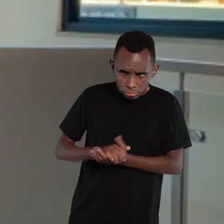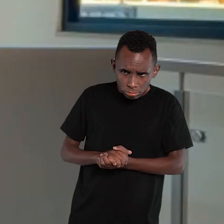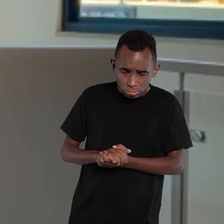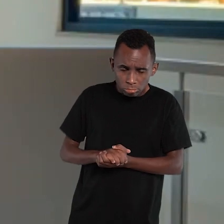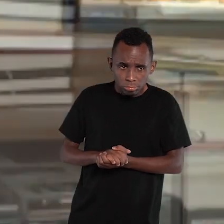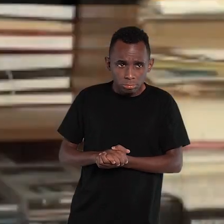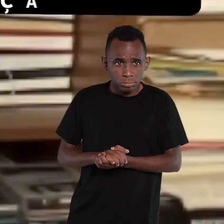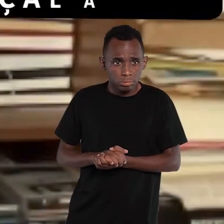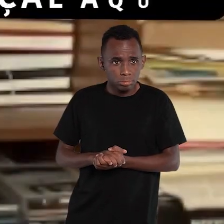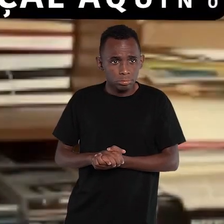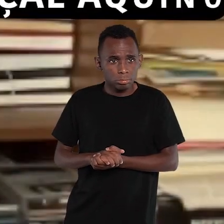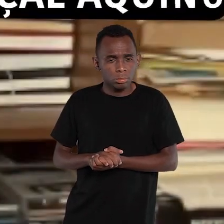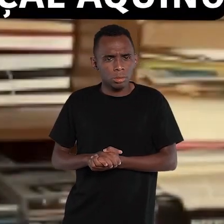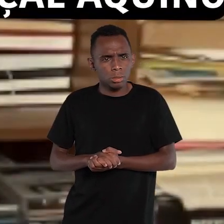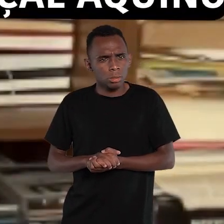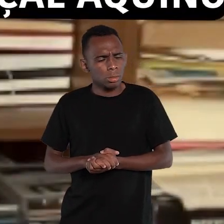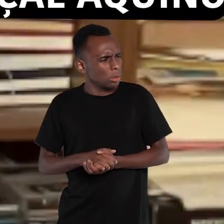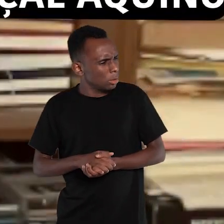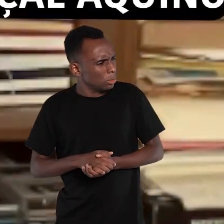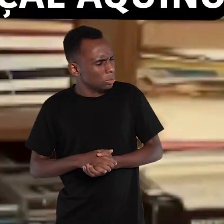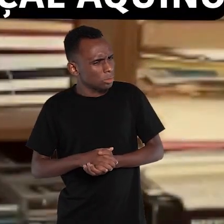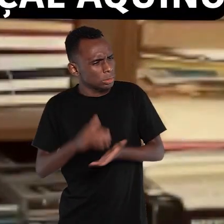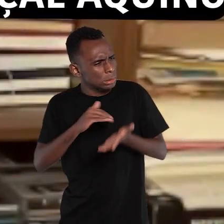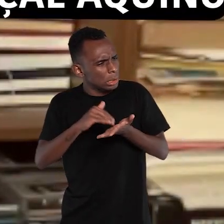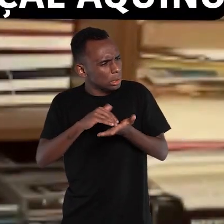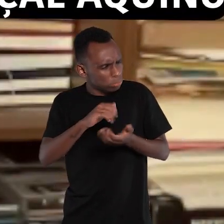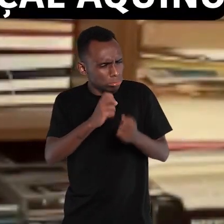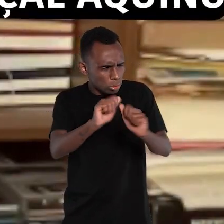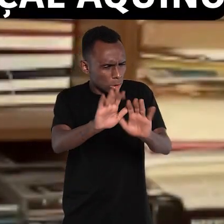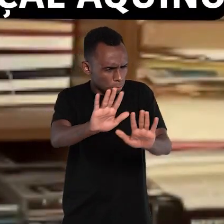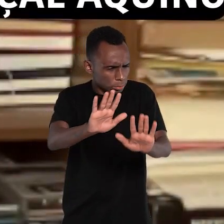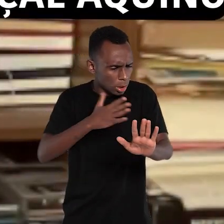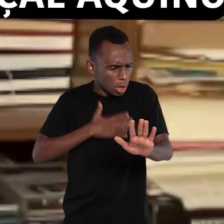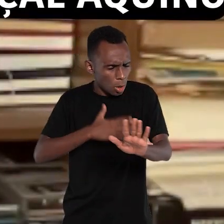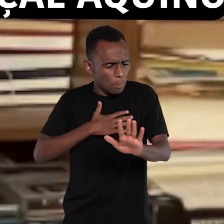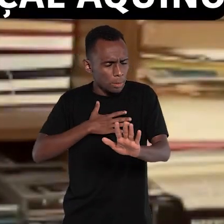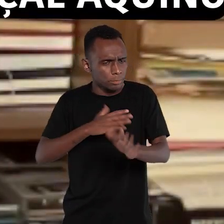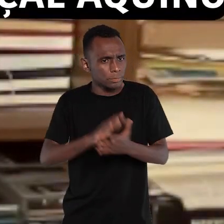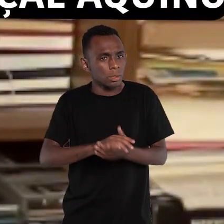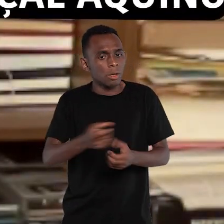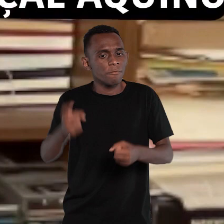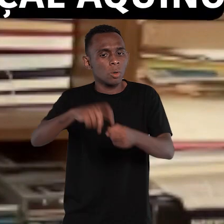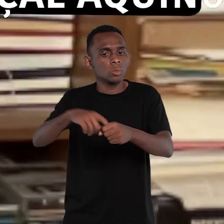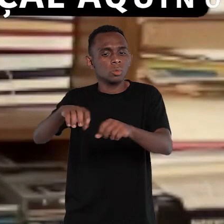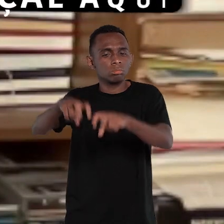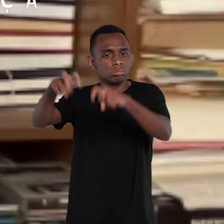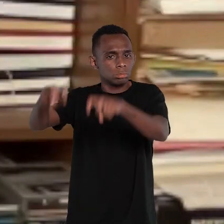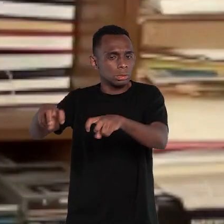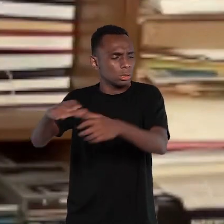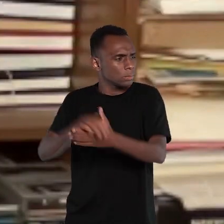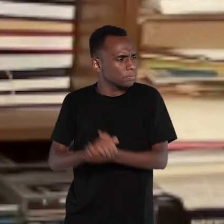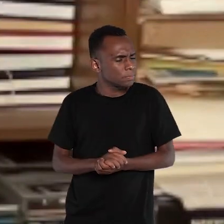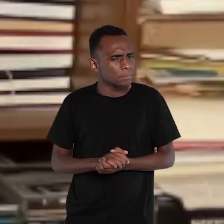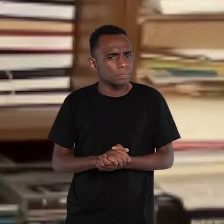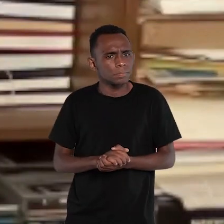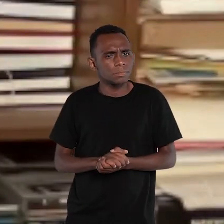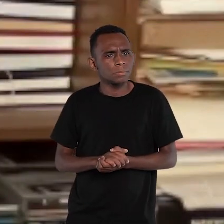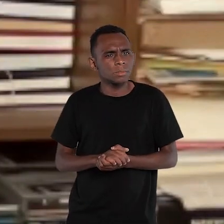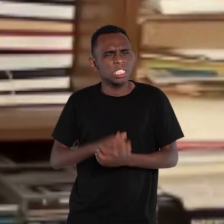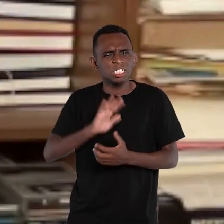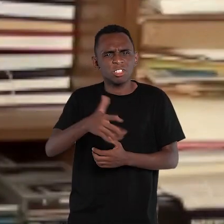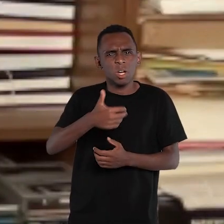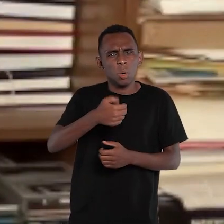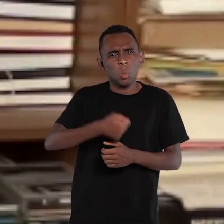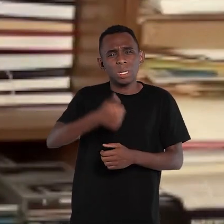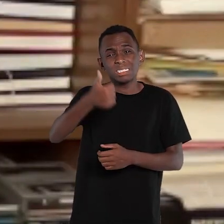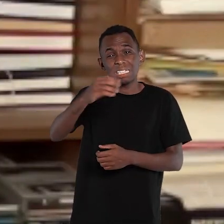mim? Fiz sinal para minha secretária, indicando que estava tudo bem. E ela voltou para sua mesa, não muito contente.